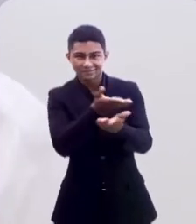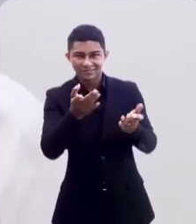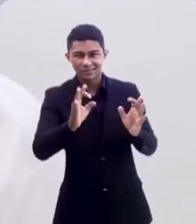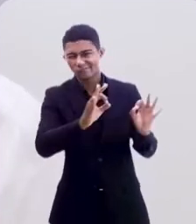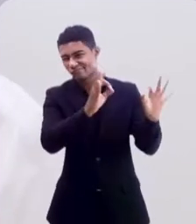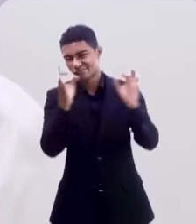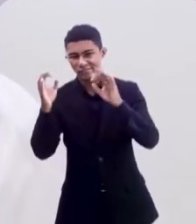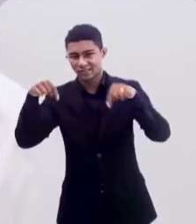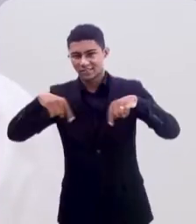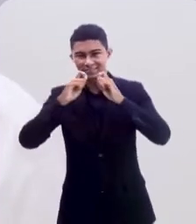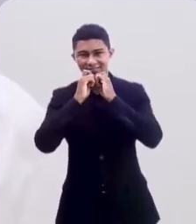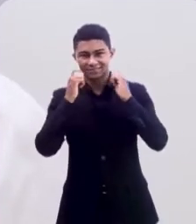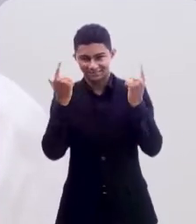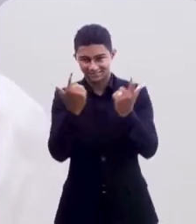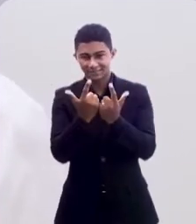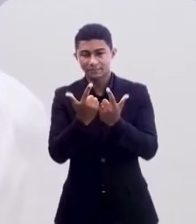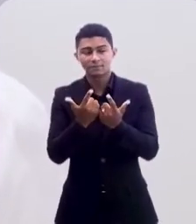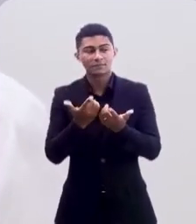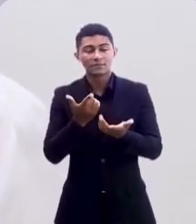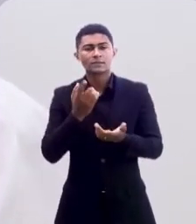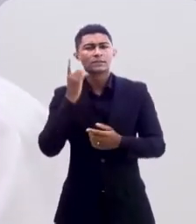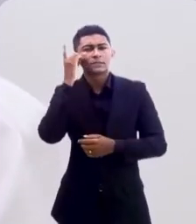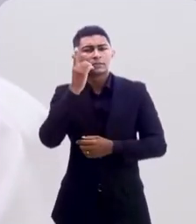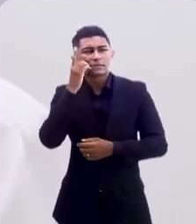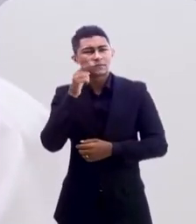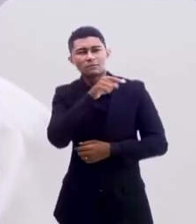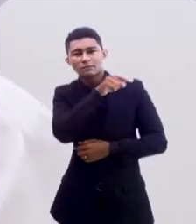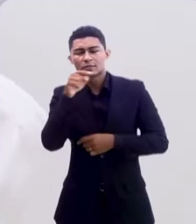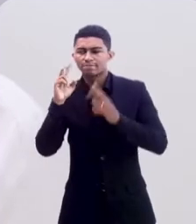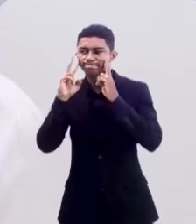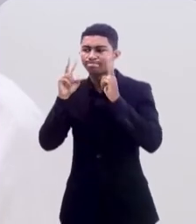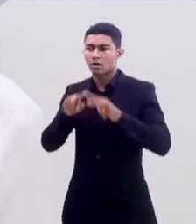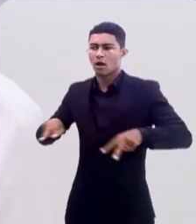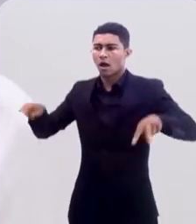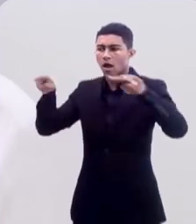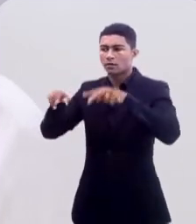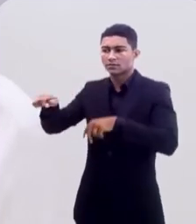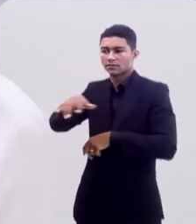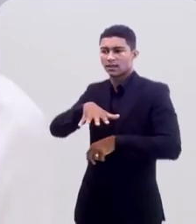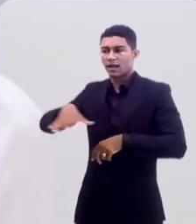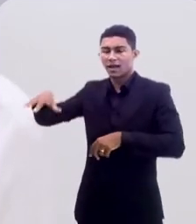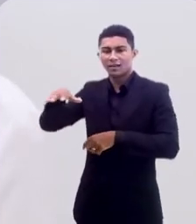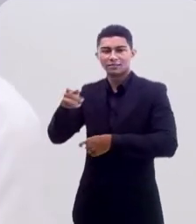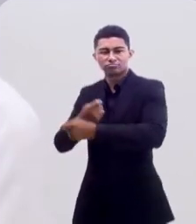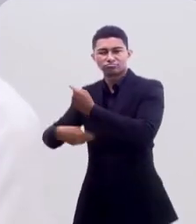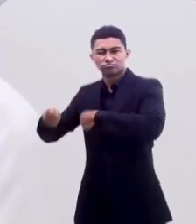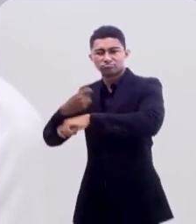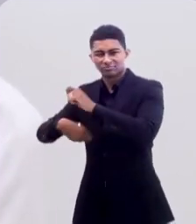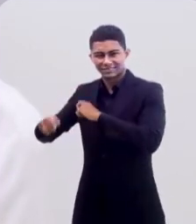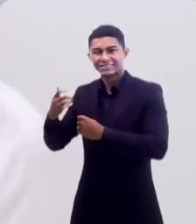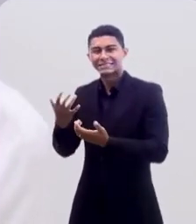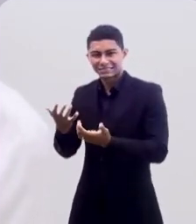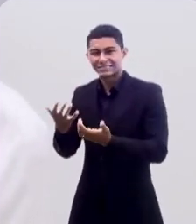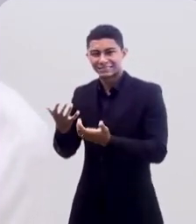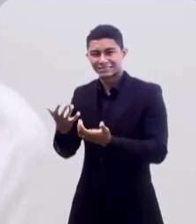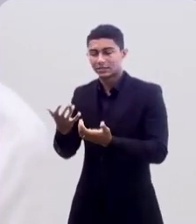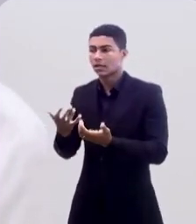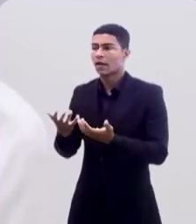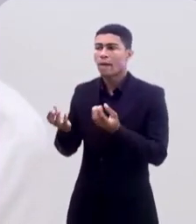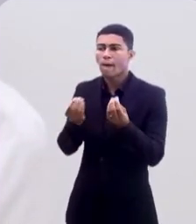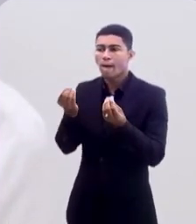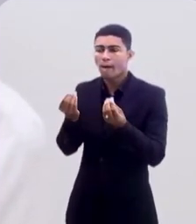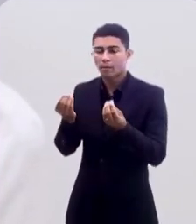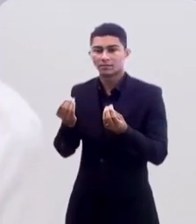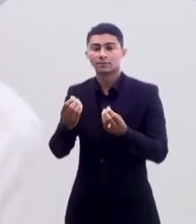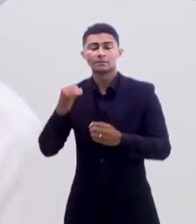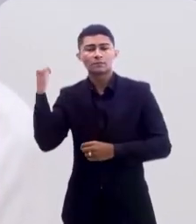estão assistindo aqui o programa na TV Alerj podem olhar para esse setor, entendendo desses números que a gente